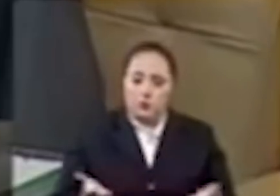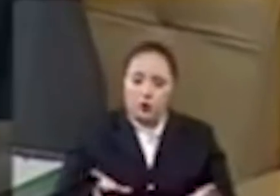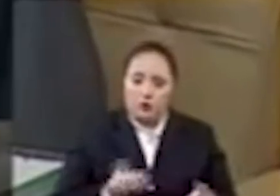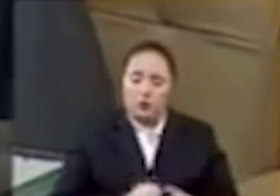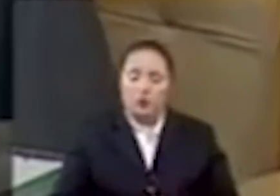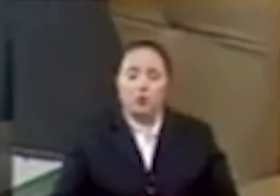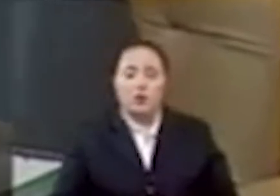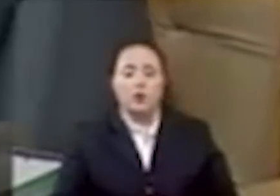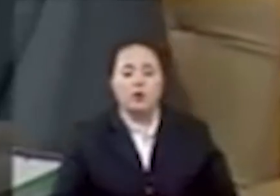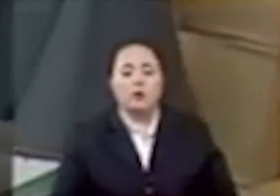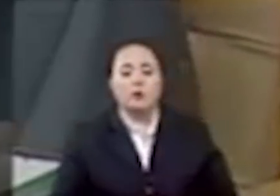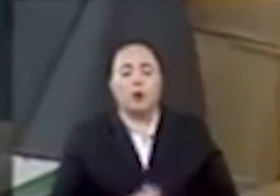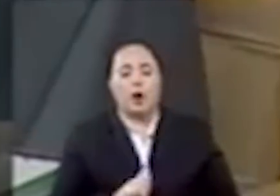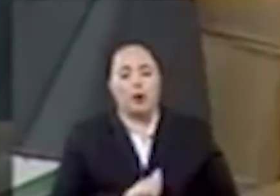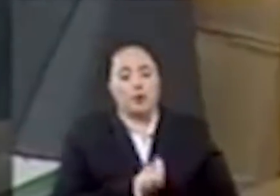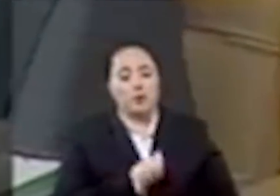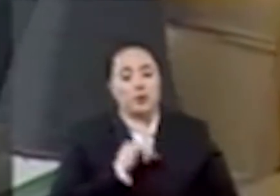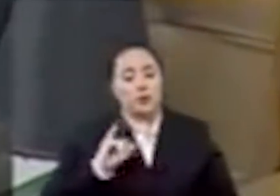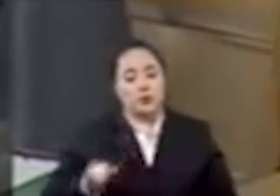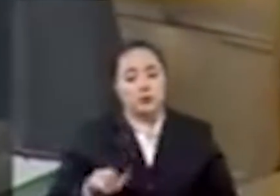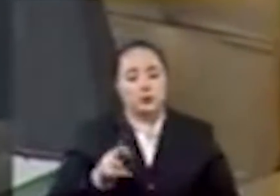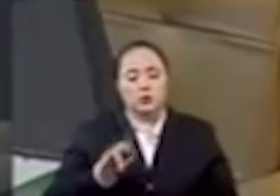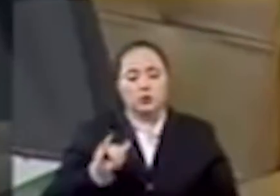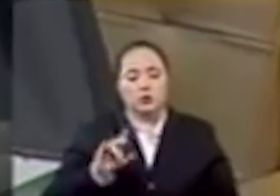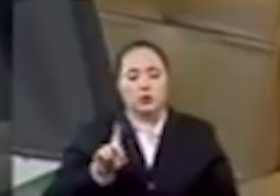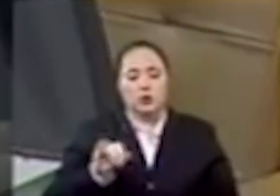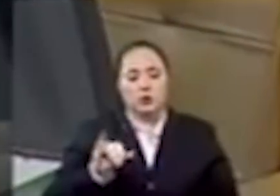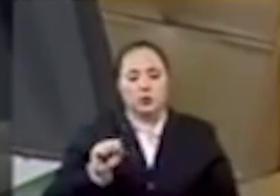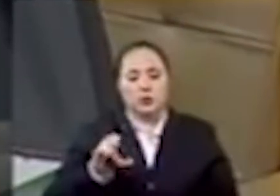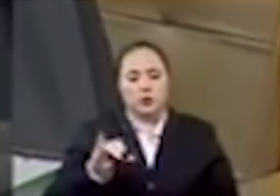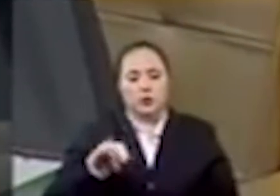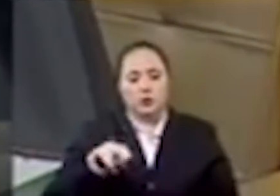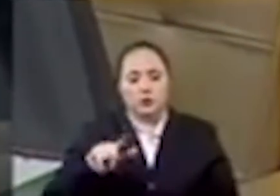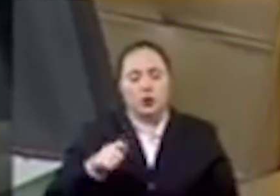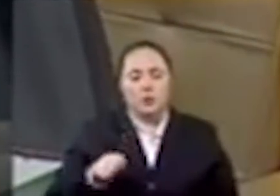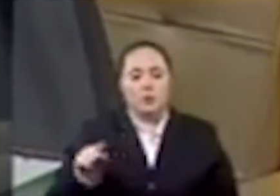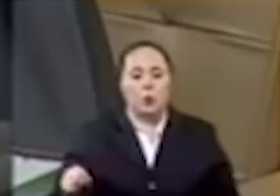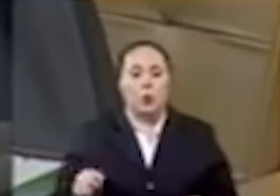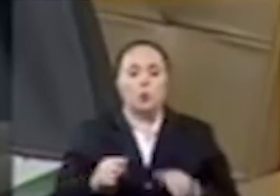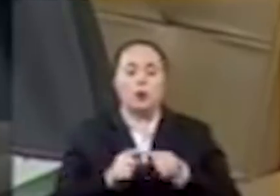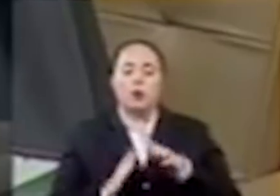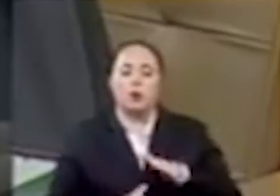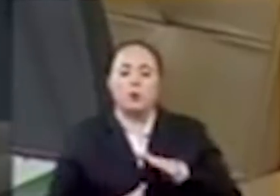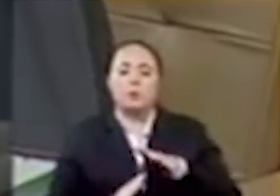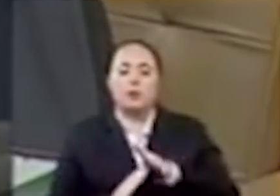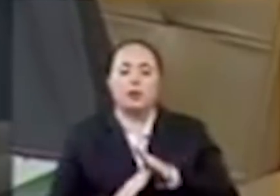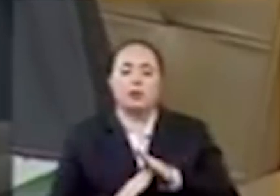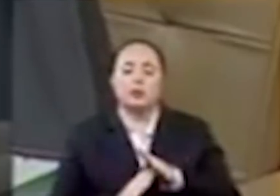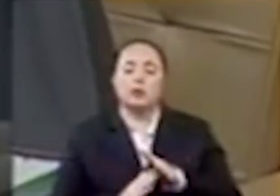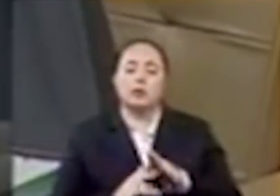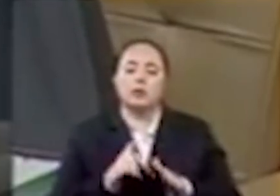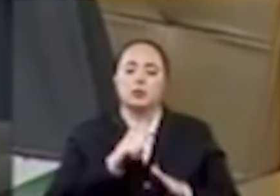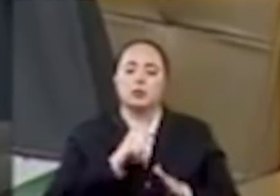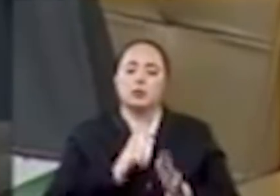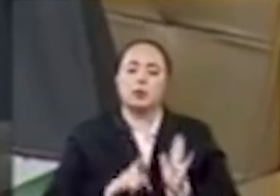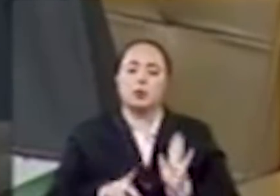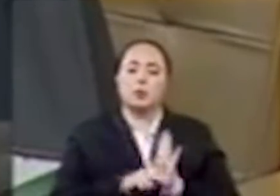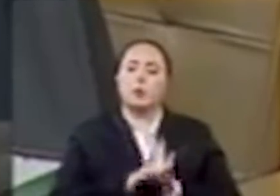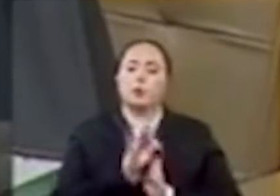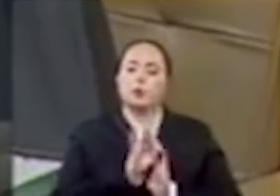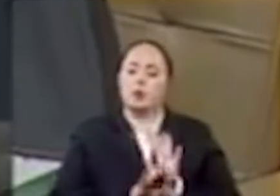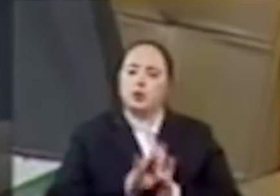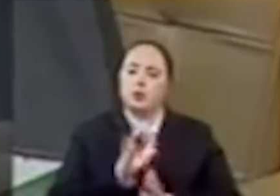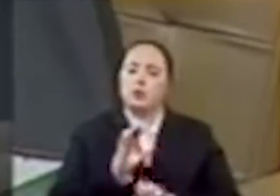da jurisdição constitucional nesse campo deve ser convergente com as limitações previstas no próprio